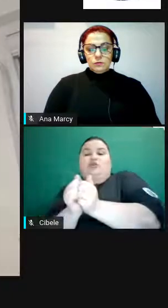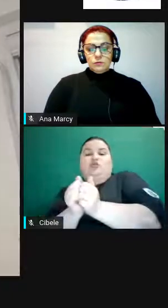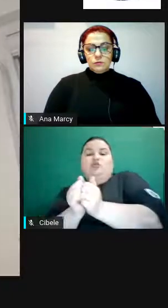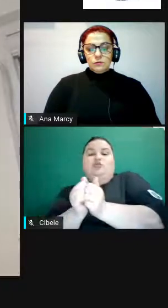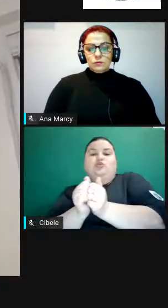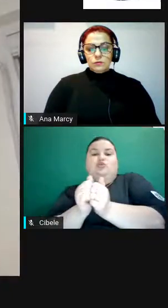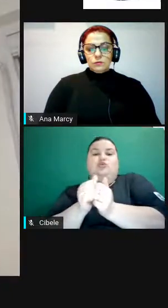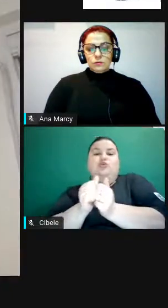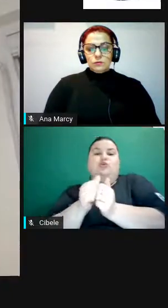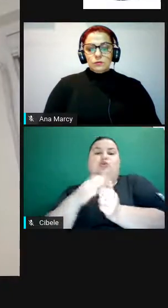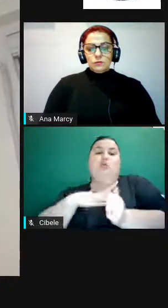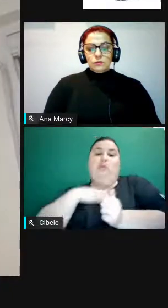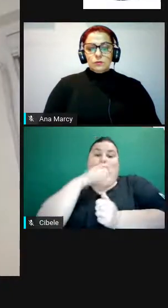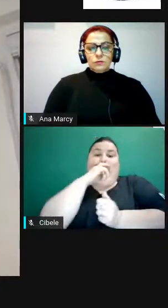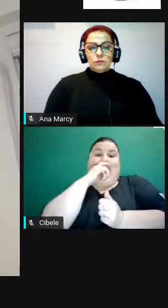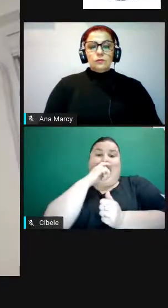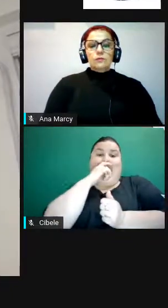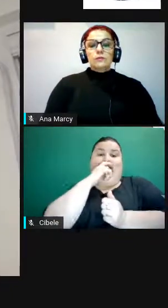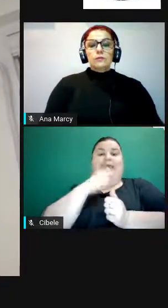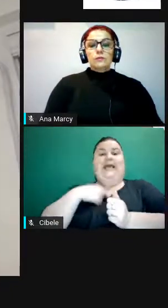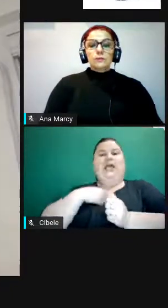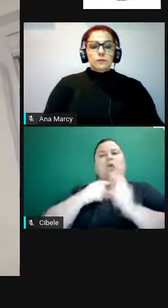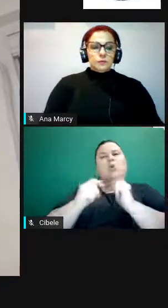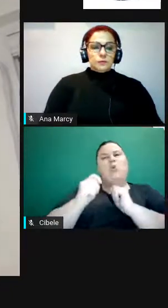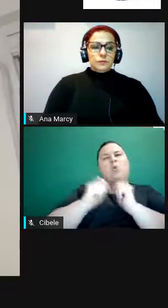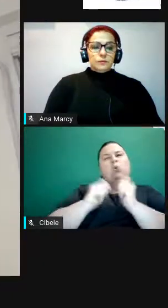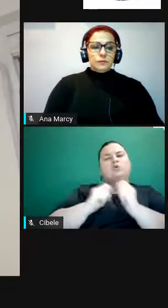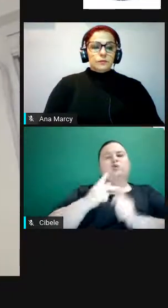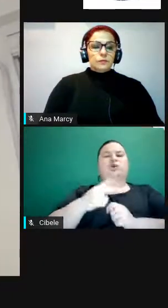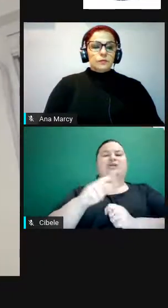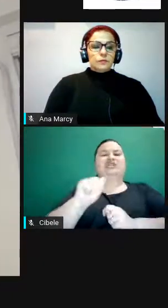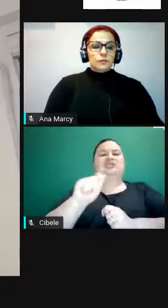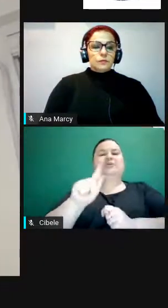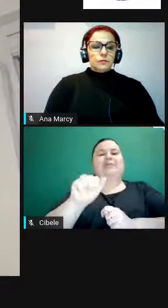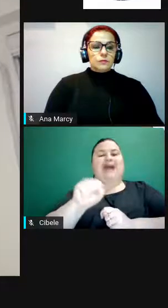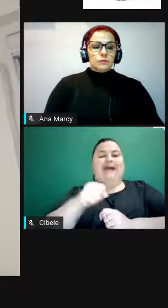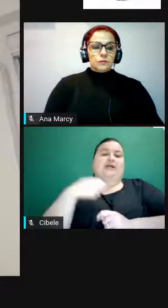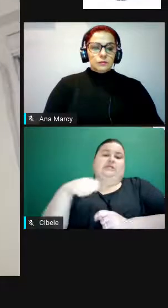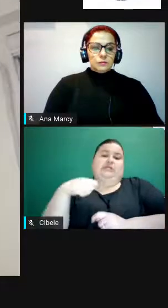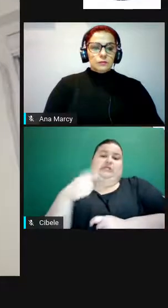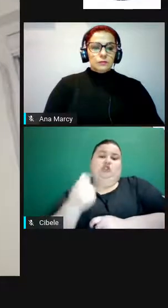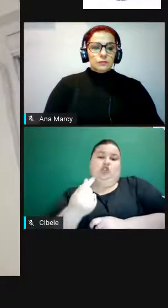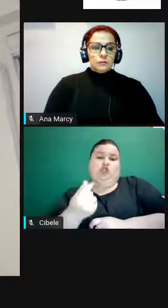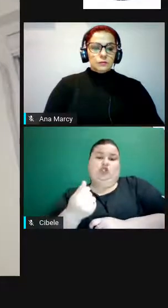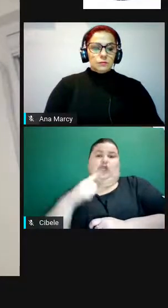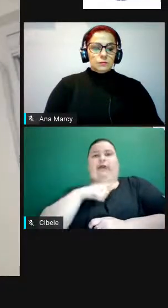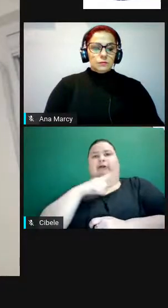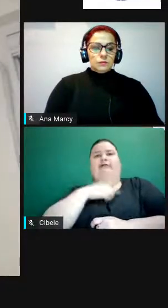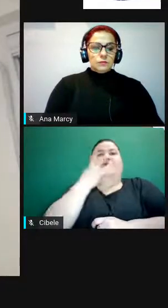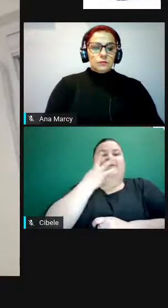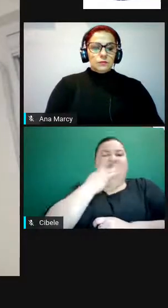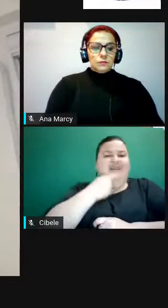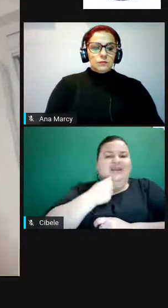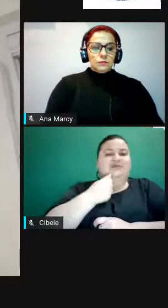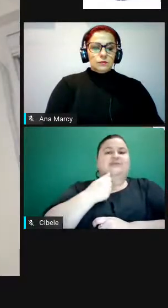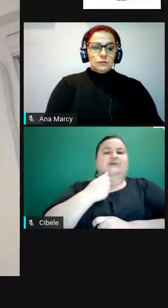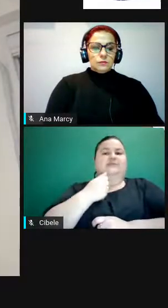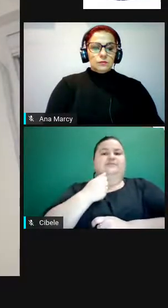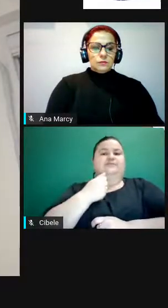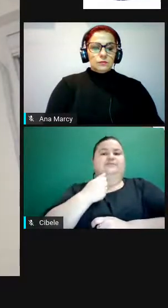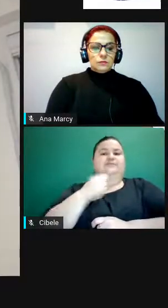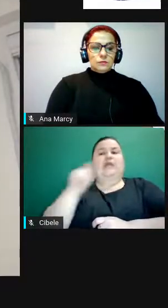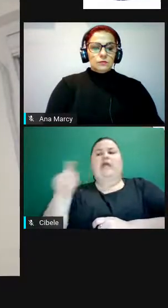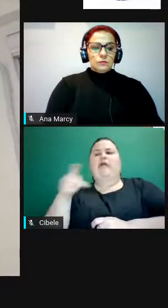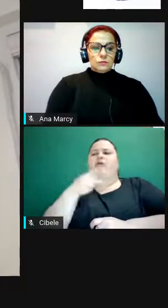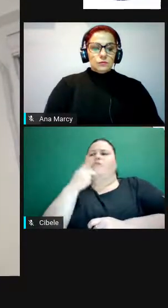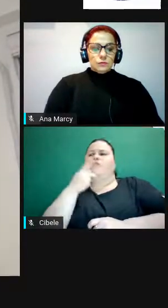fabricar eu tô pensando em abrir uma controladora de pragas e tudo mais por isso por isso né Precisa de grelha tudo mais sem criança lavar e e